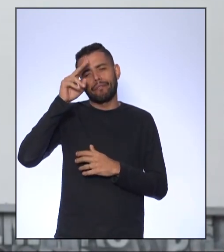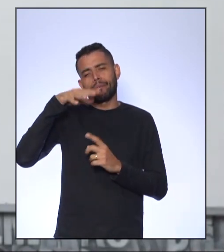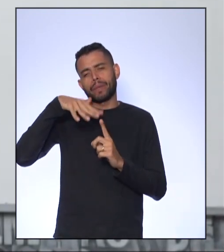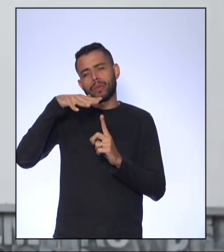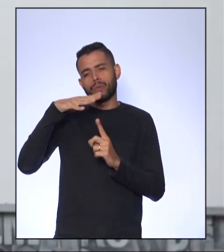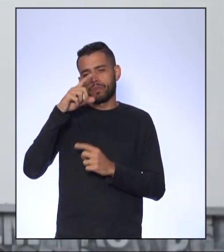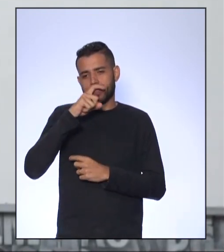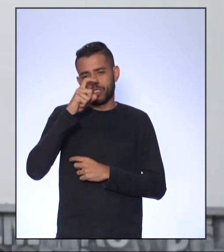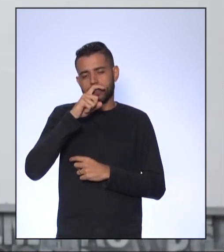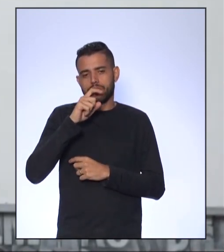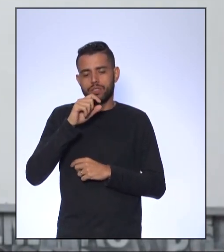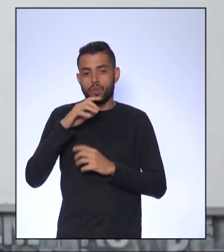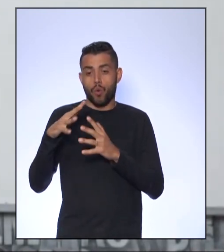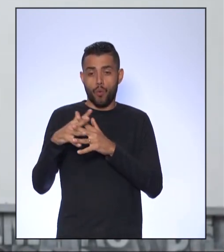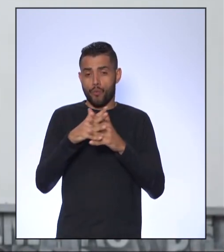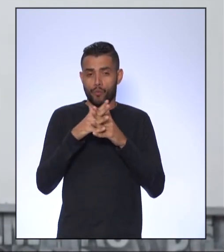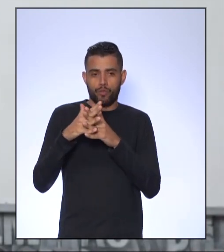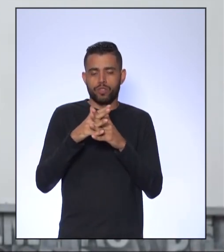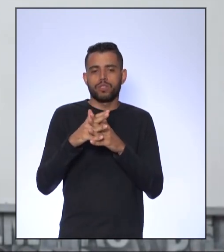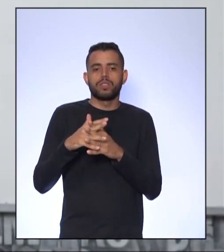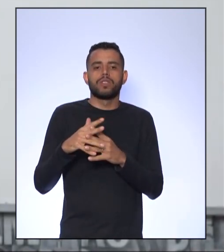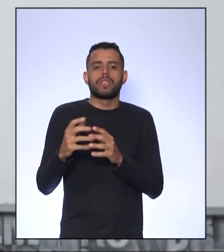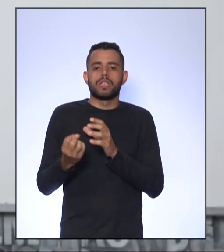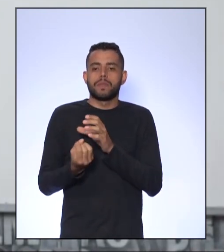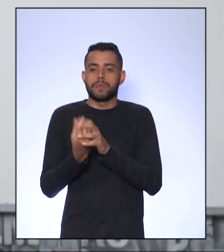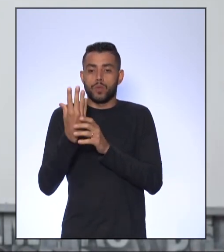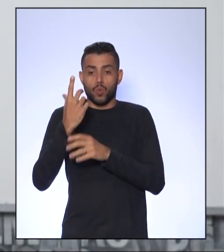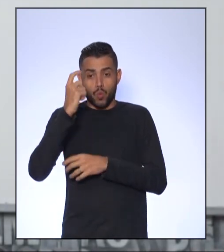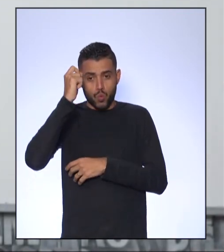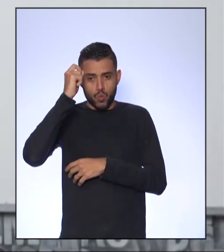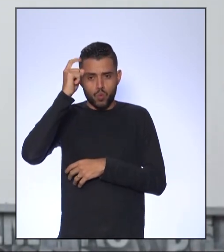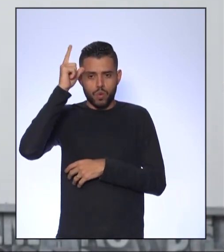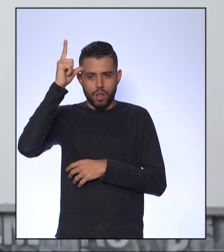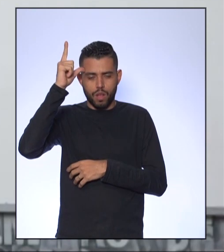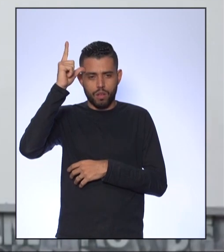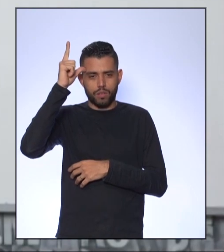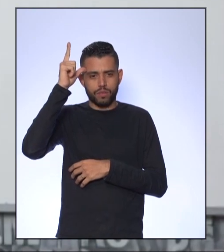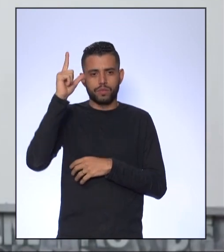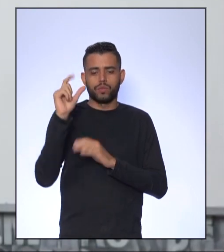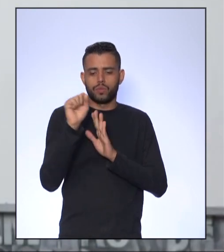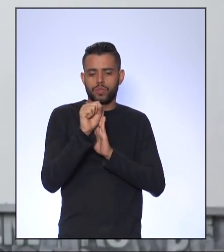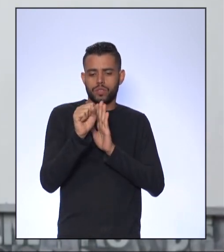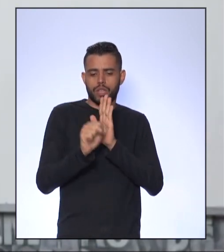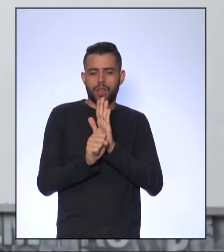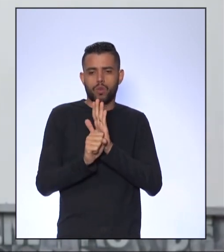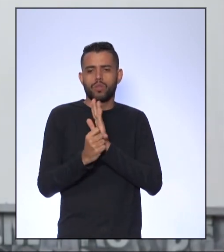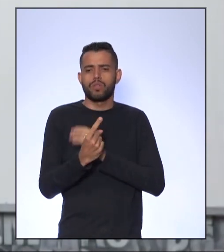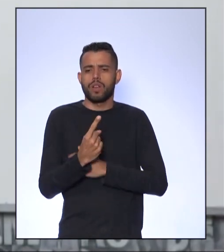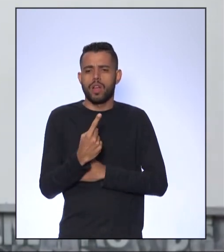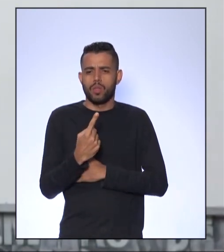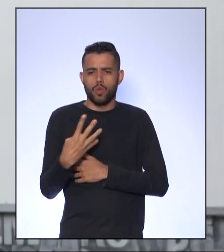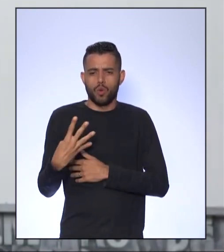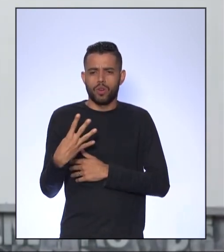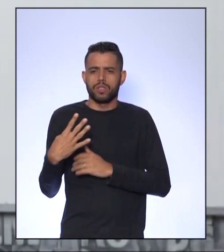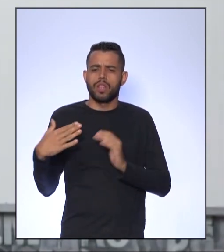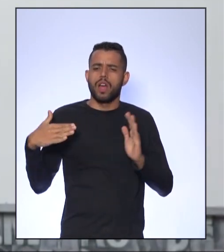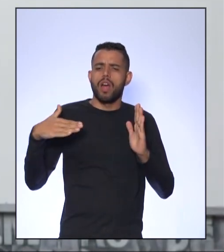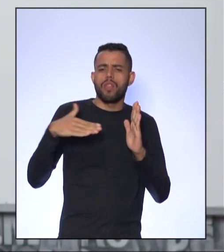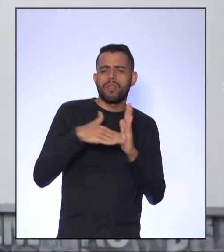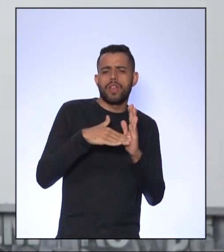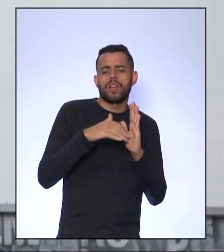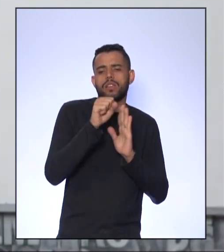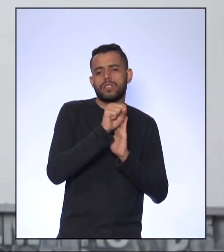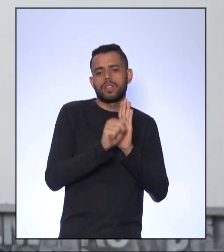confunde o renascimento cultural, tá? Que ele vem aqui no século XIV e vai aí até o